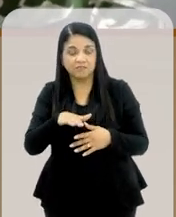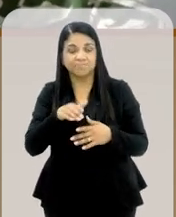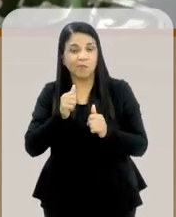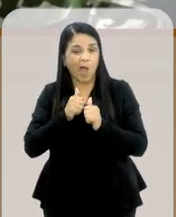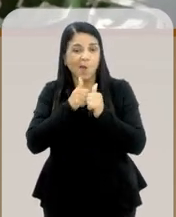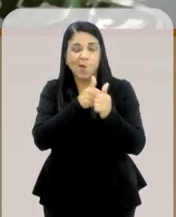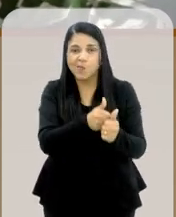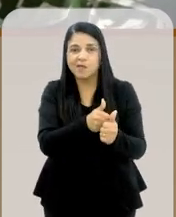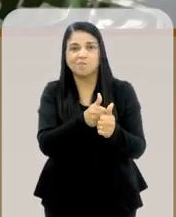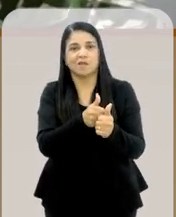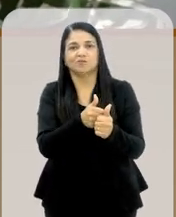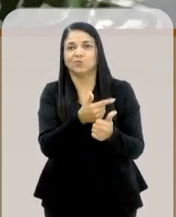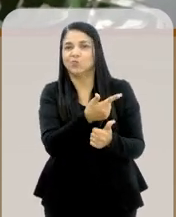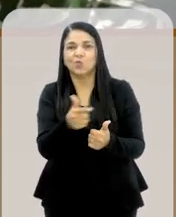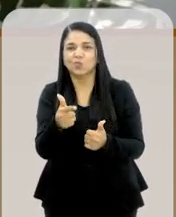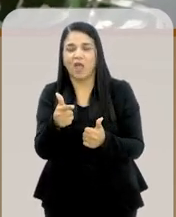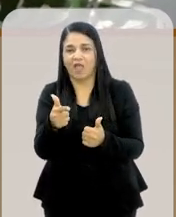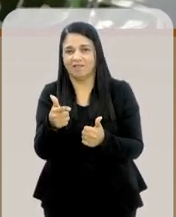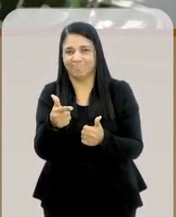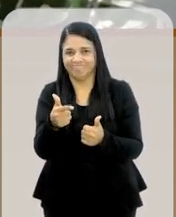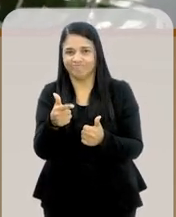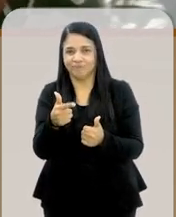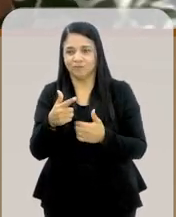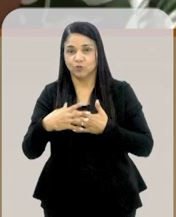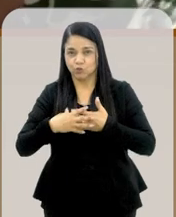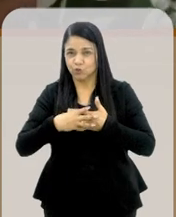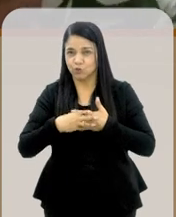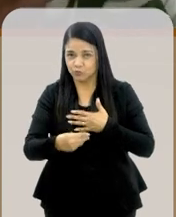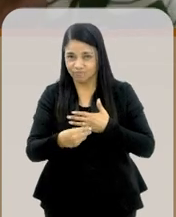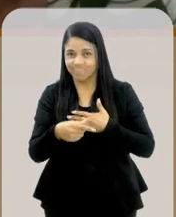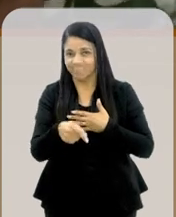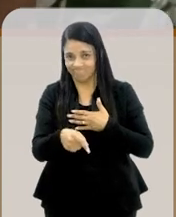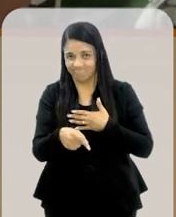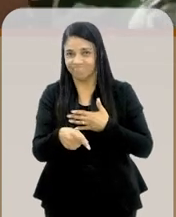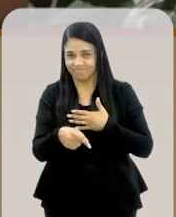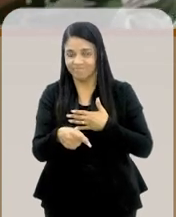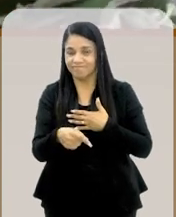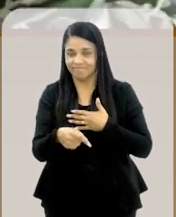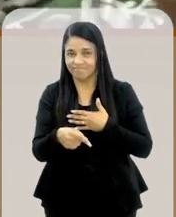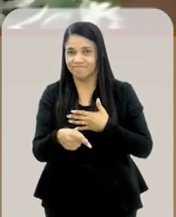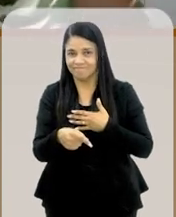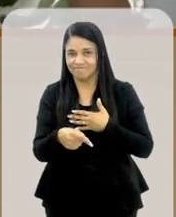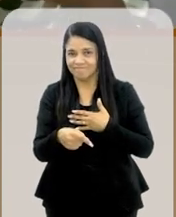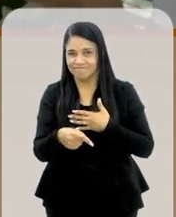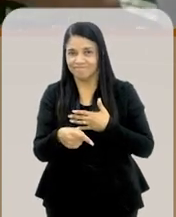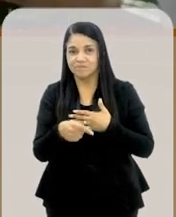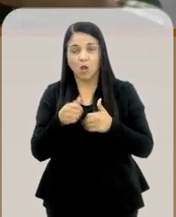dessas vítimas invisíveis, que são os órfãos, né? Por exemplo,